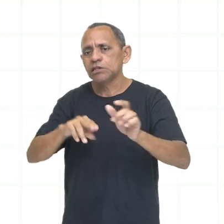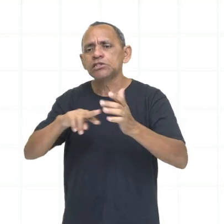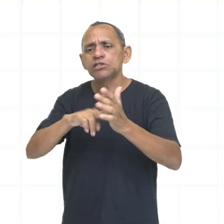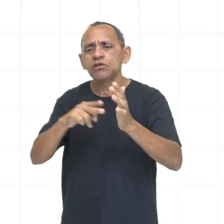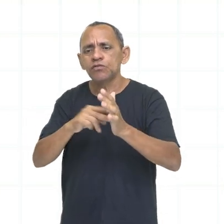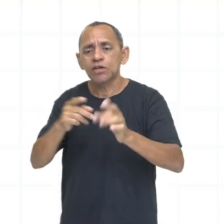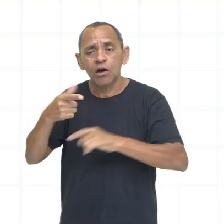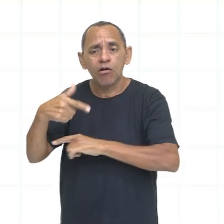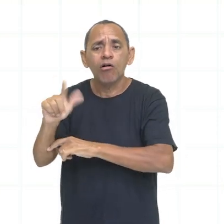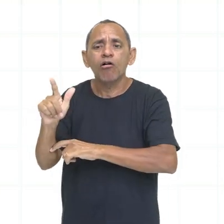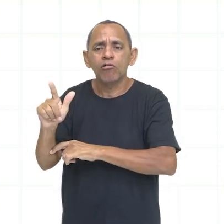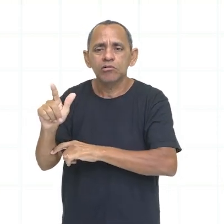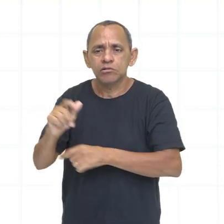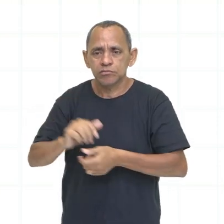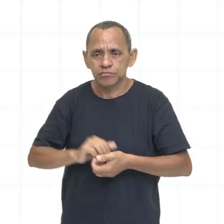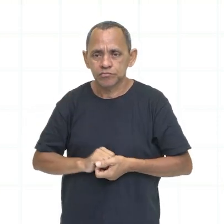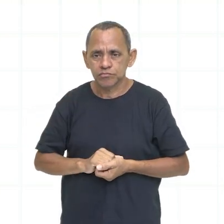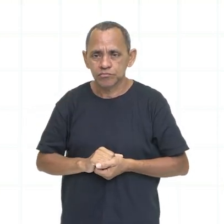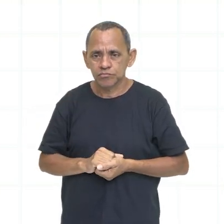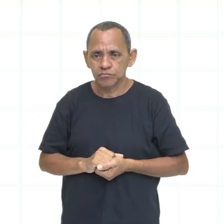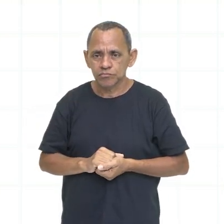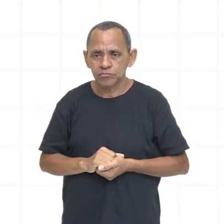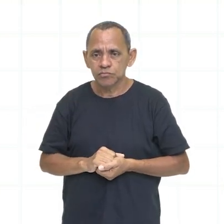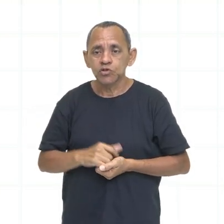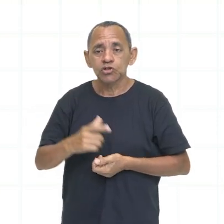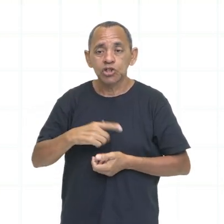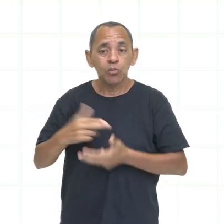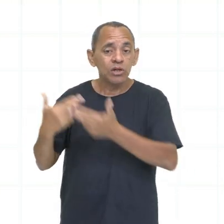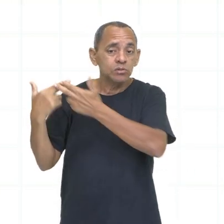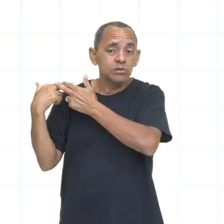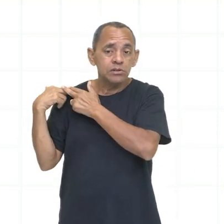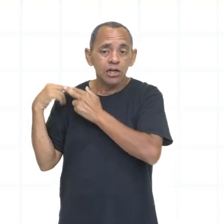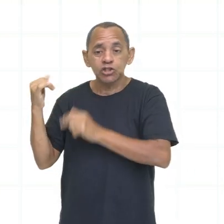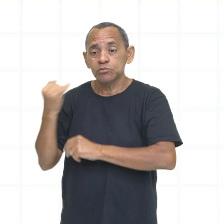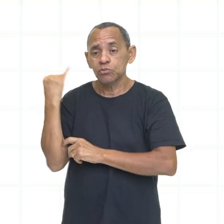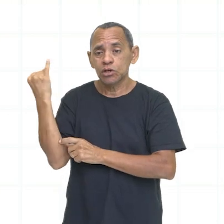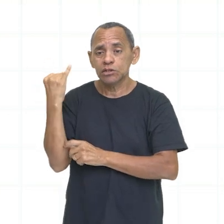Então, ele desempenha um papel fundamental na